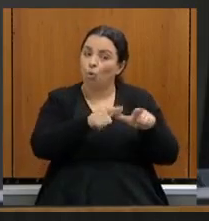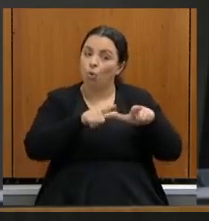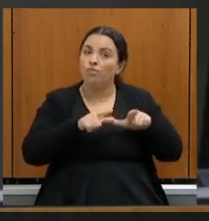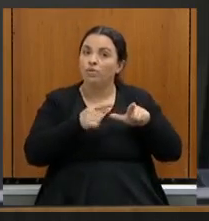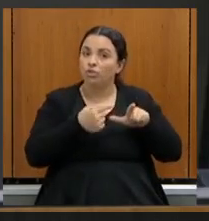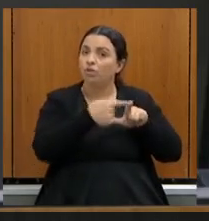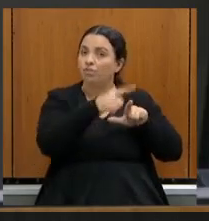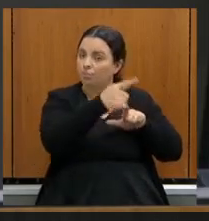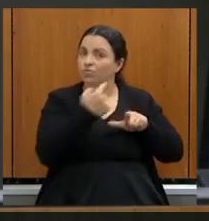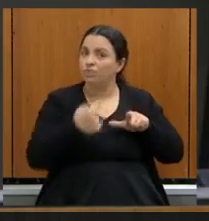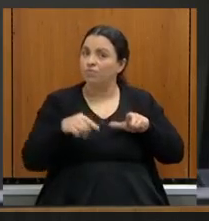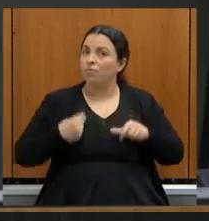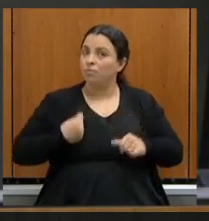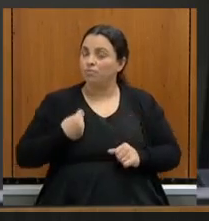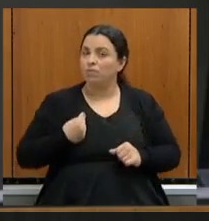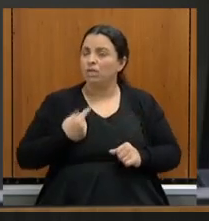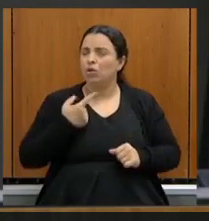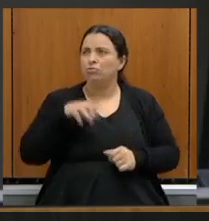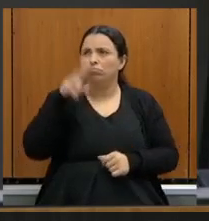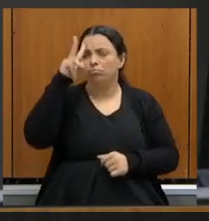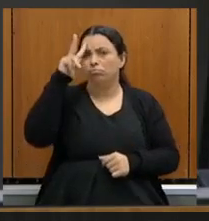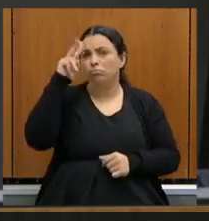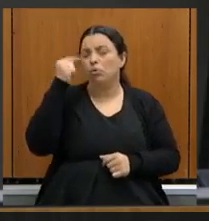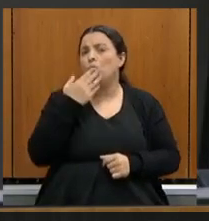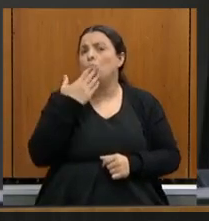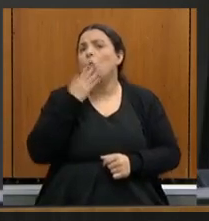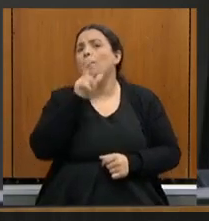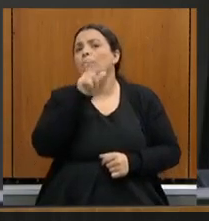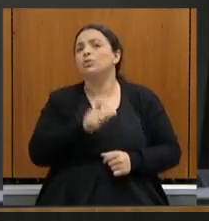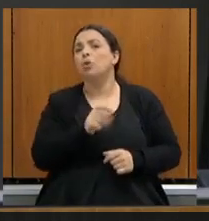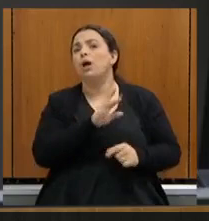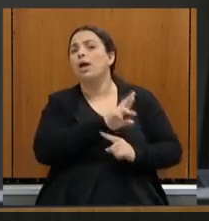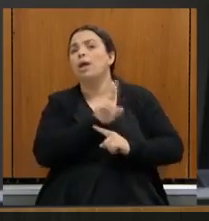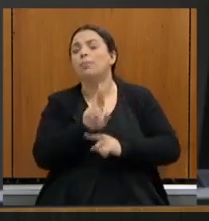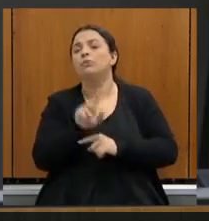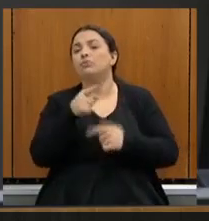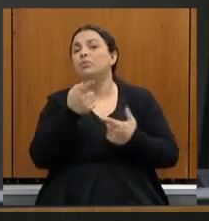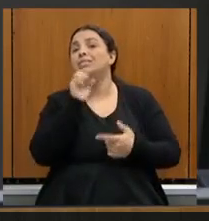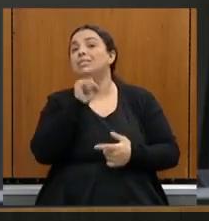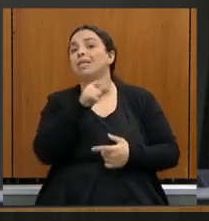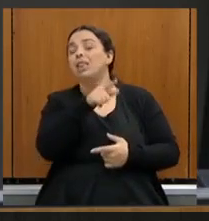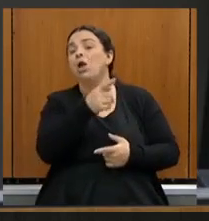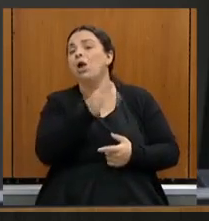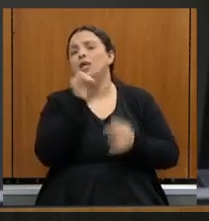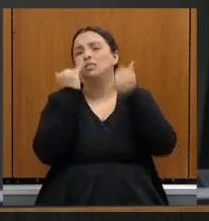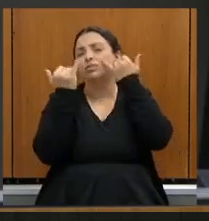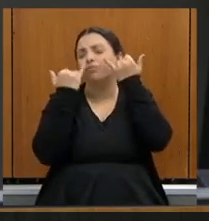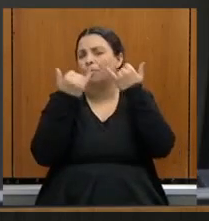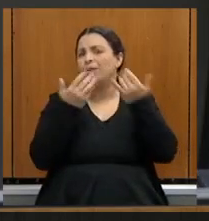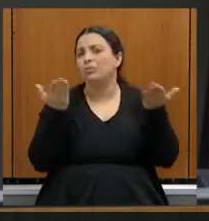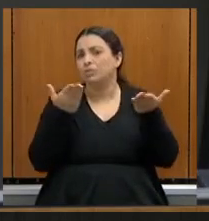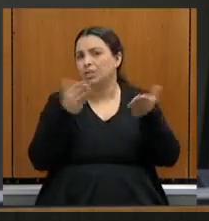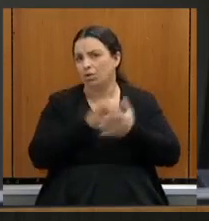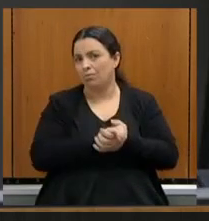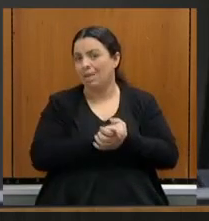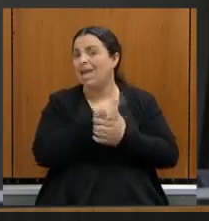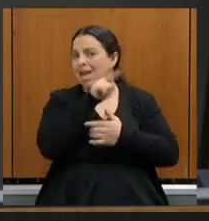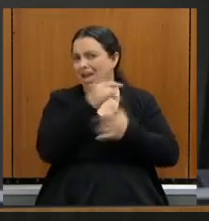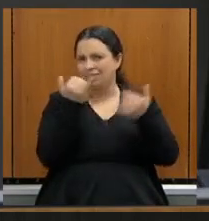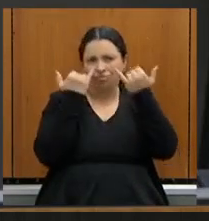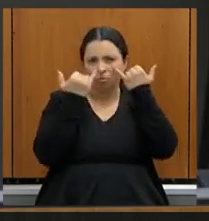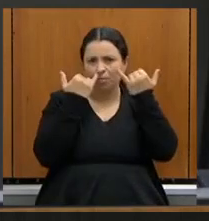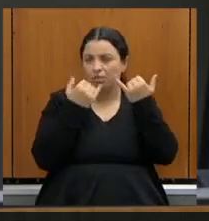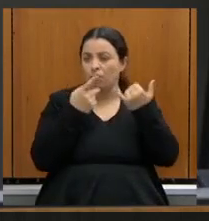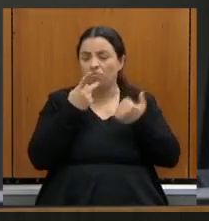E eu estou resgatando aqui, se a pessoa que o representou trouxe essas informações, porque essas informações não foram trazidas na